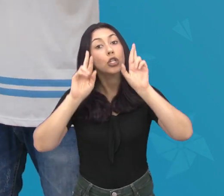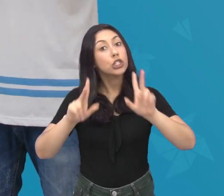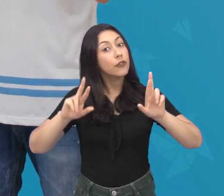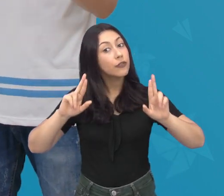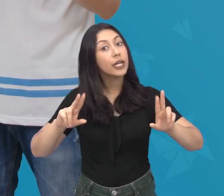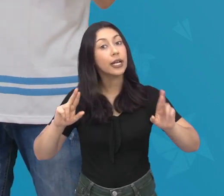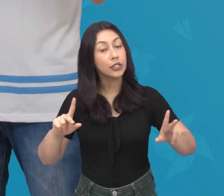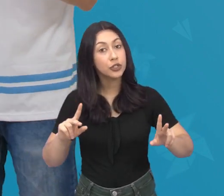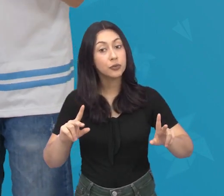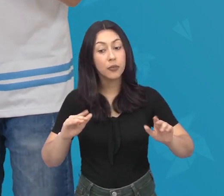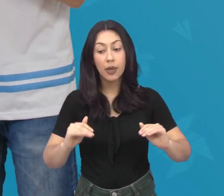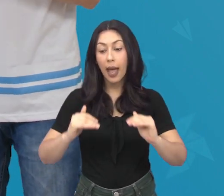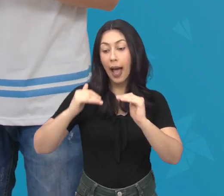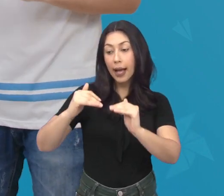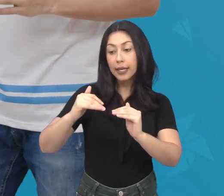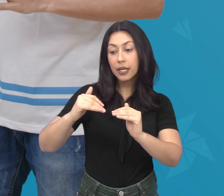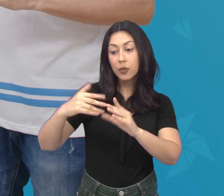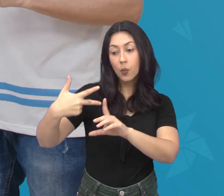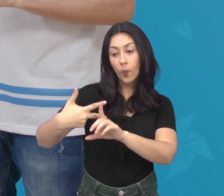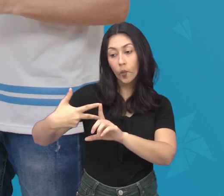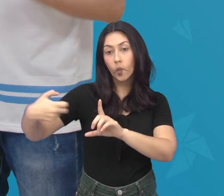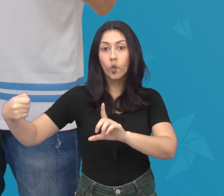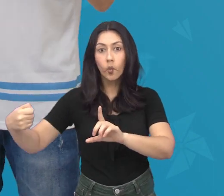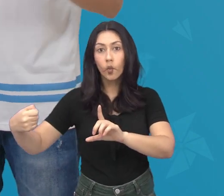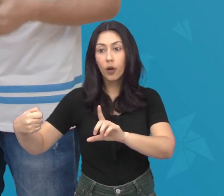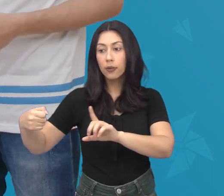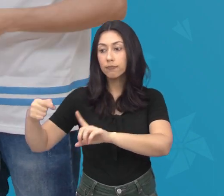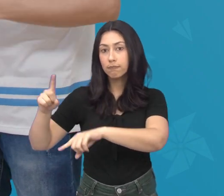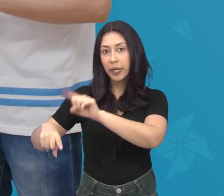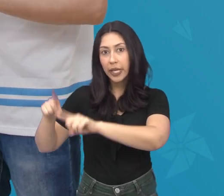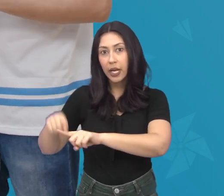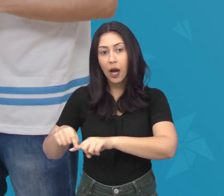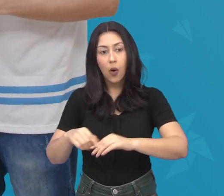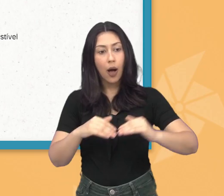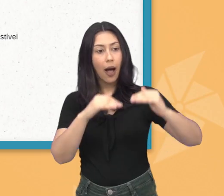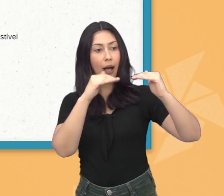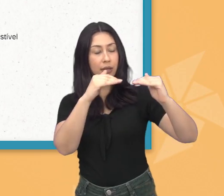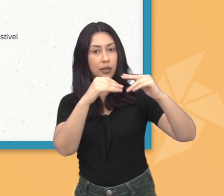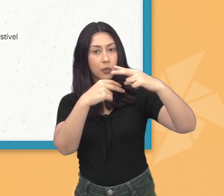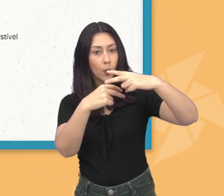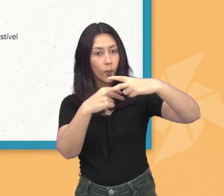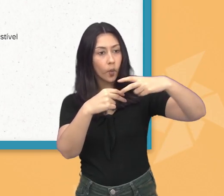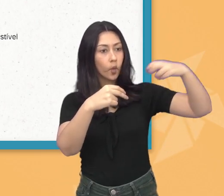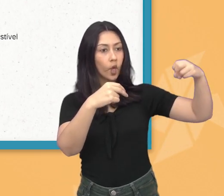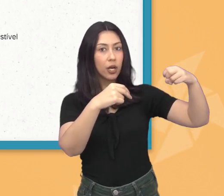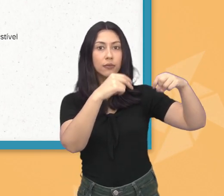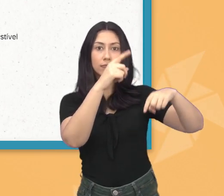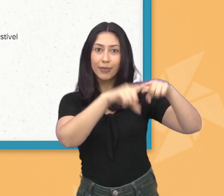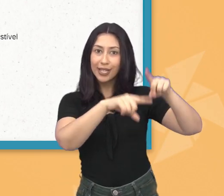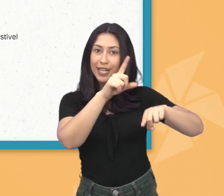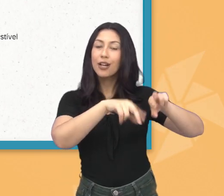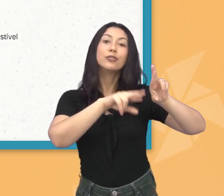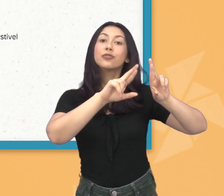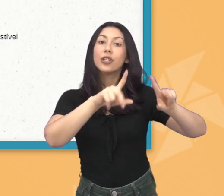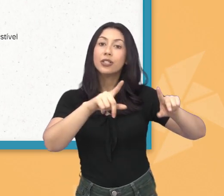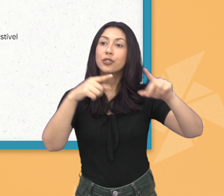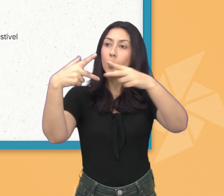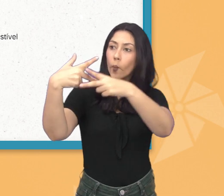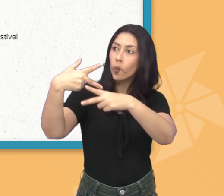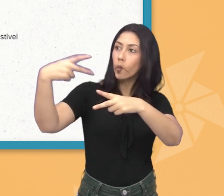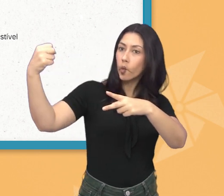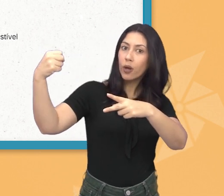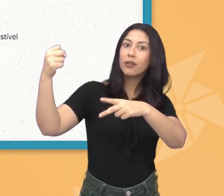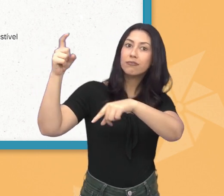a temperatura de ebulição propícia, né? Como eu falei, a gente pode aquecer o petróleo bruto, né? E a depender da